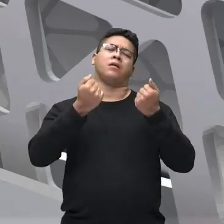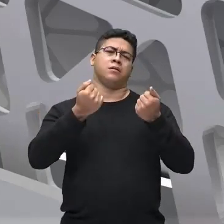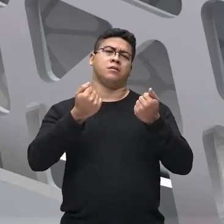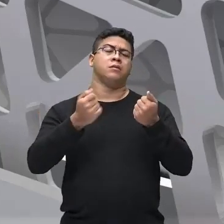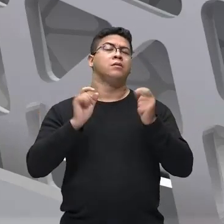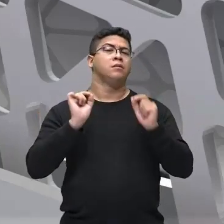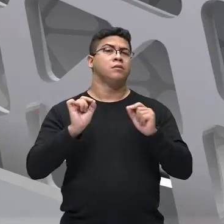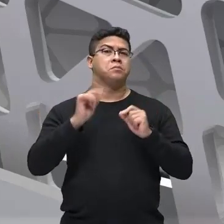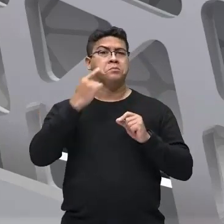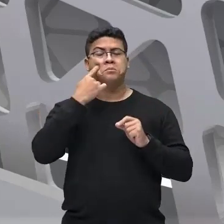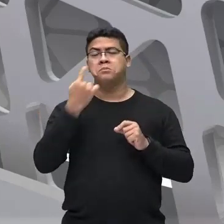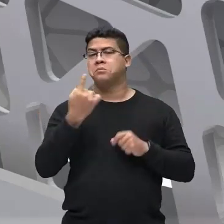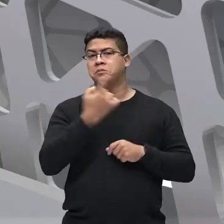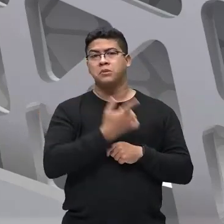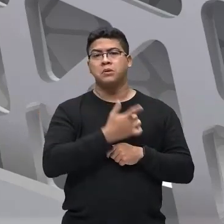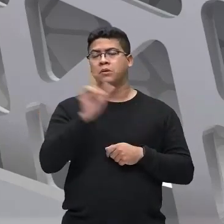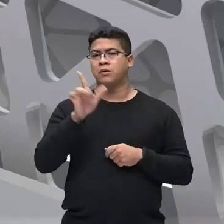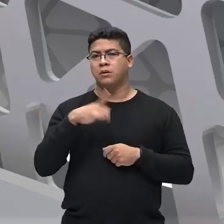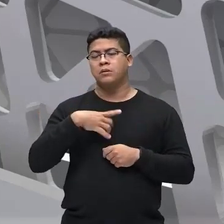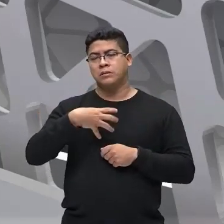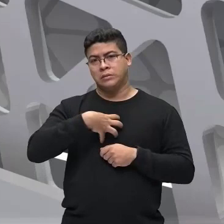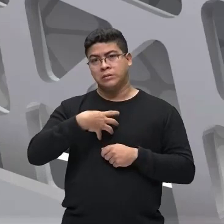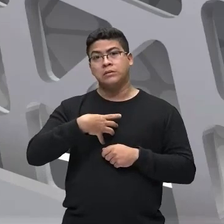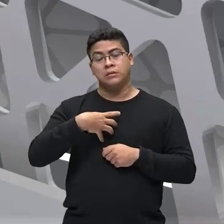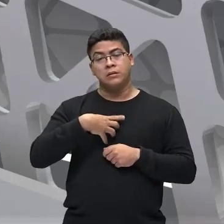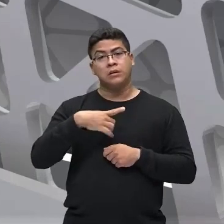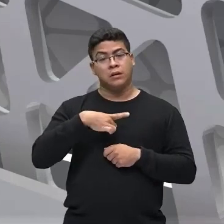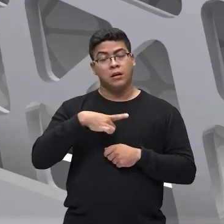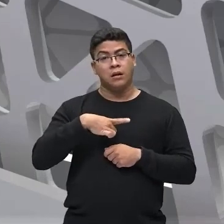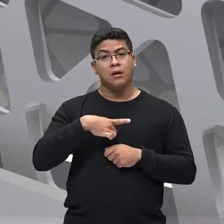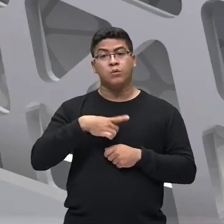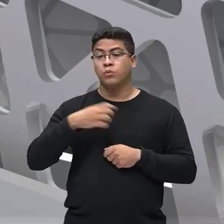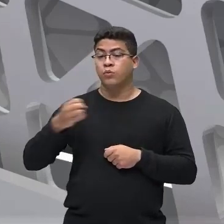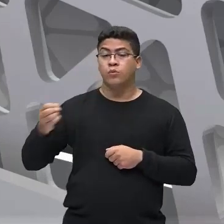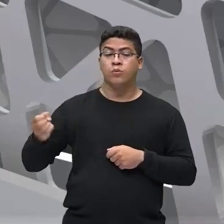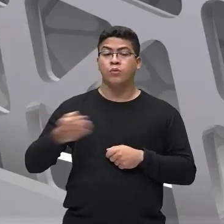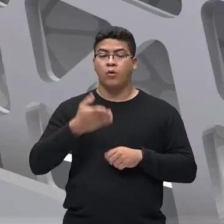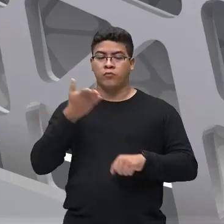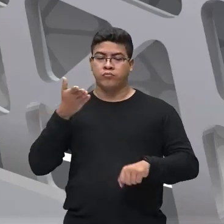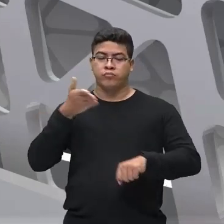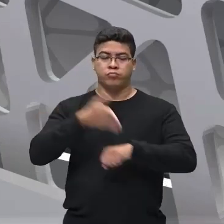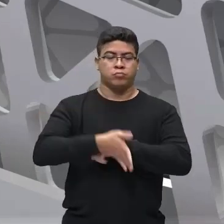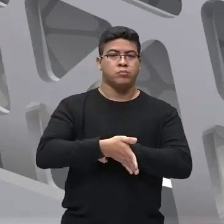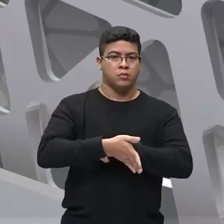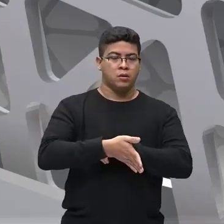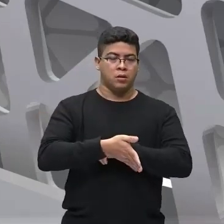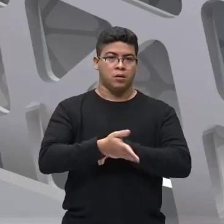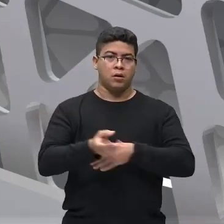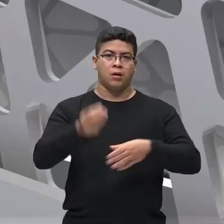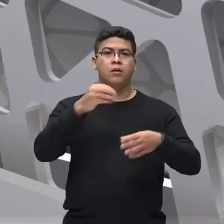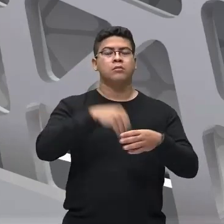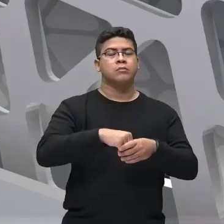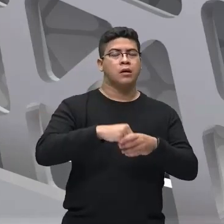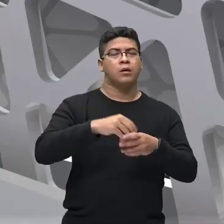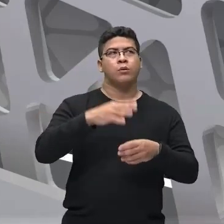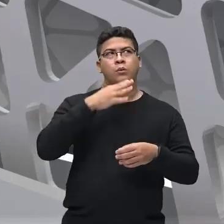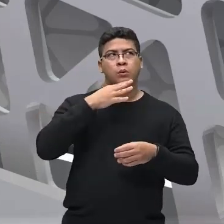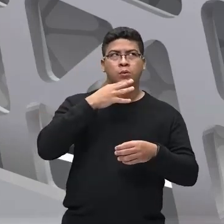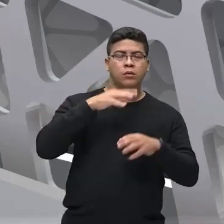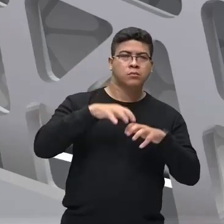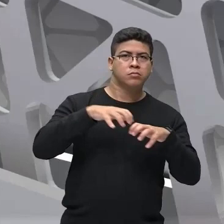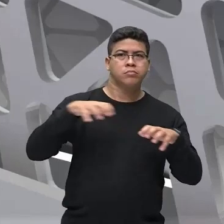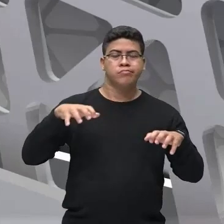religiosas. E também existem os novos adeptos que têm um conhecimento parcial e querem